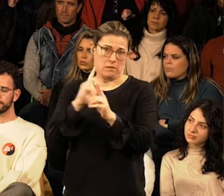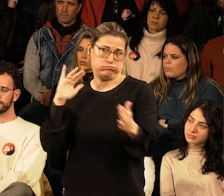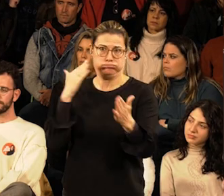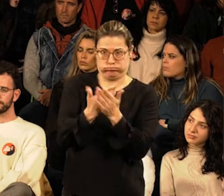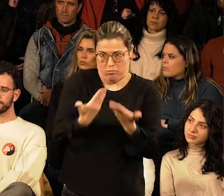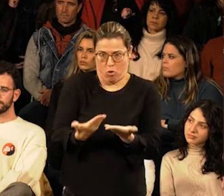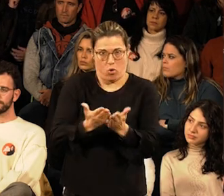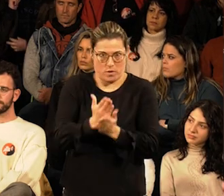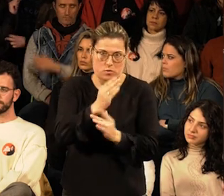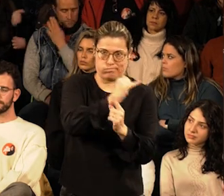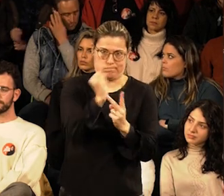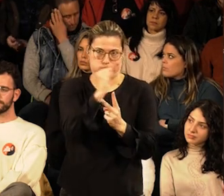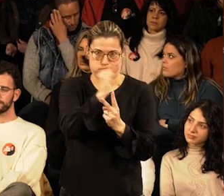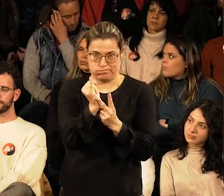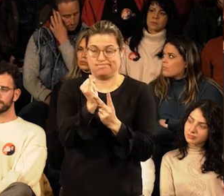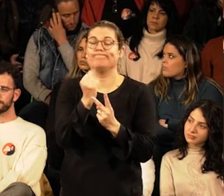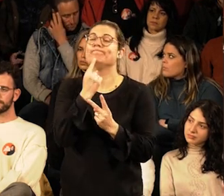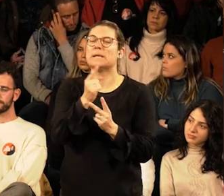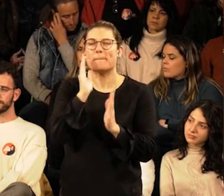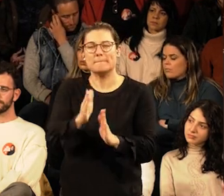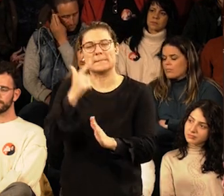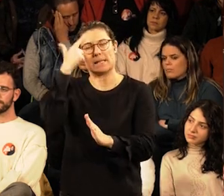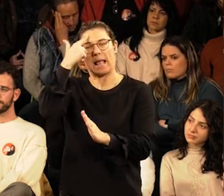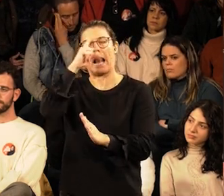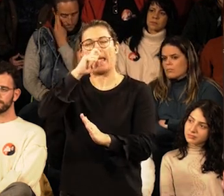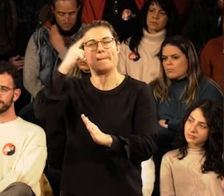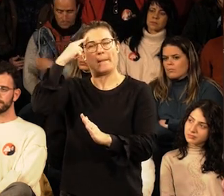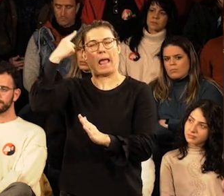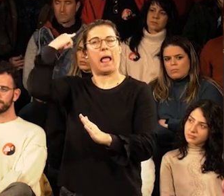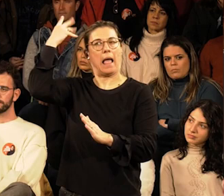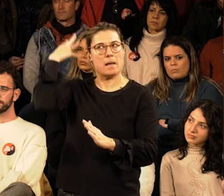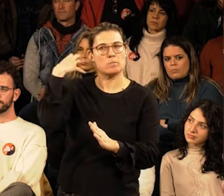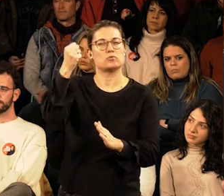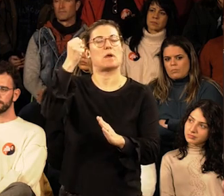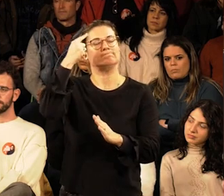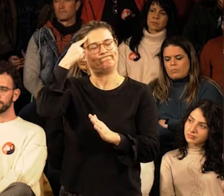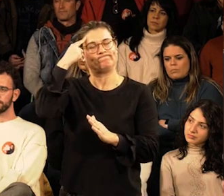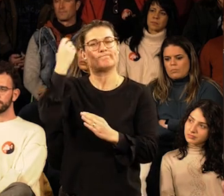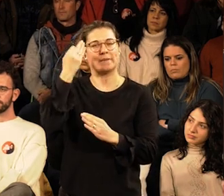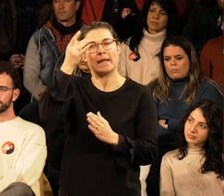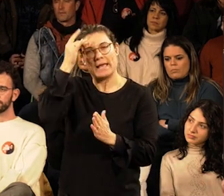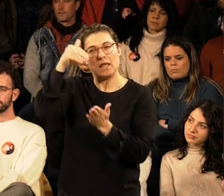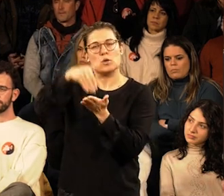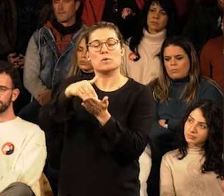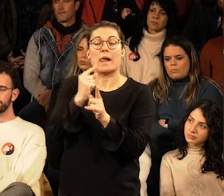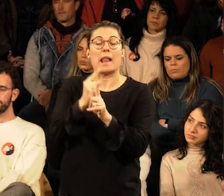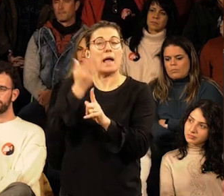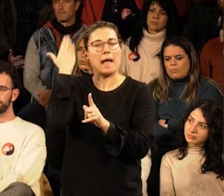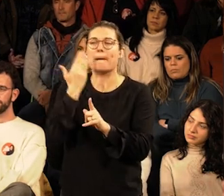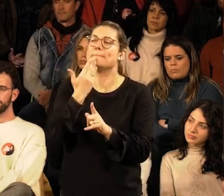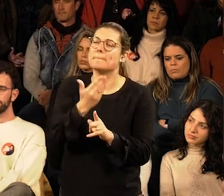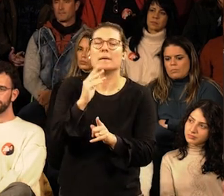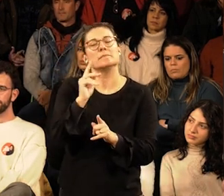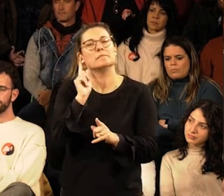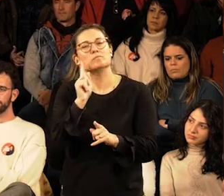que é priso convocar a memória do que foram historicamente os resultados do voto útil e